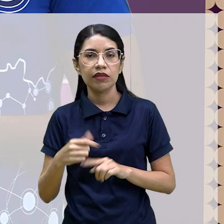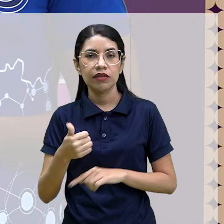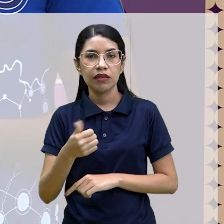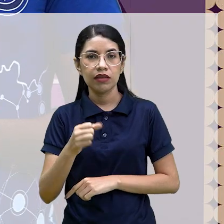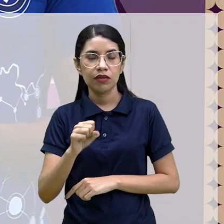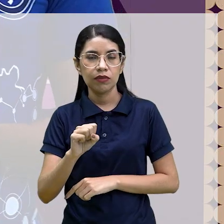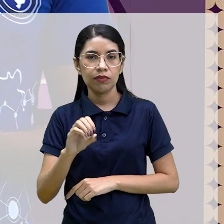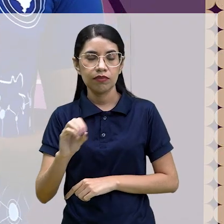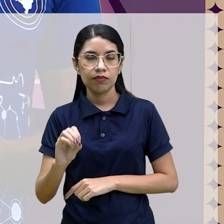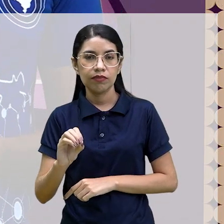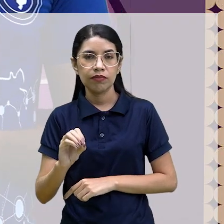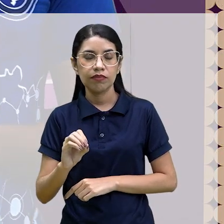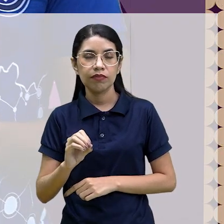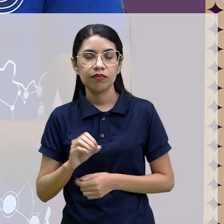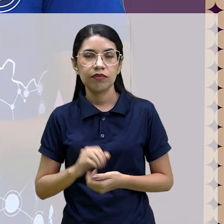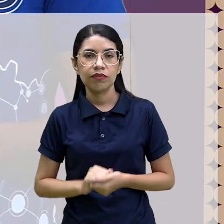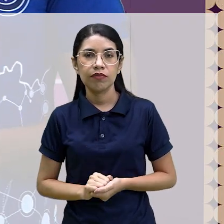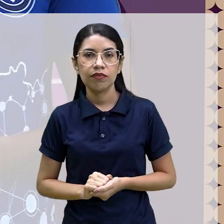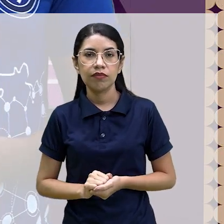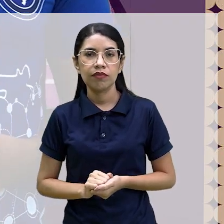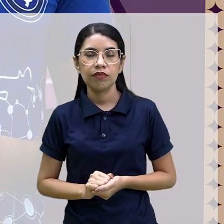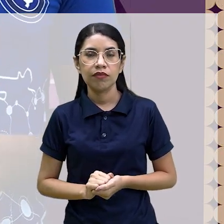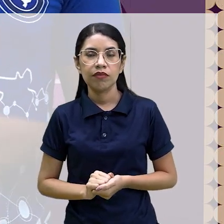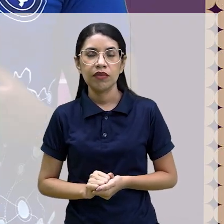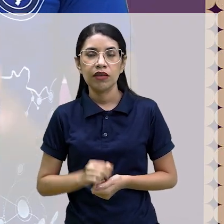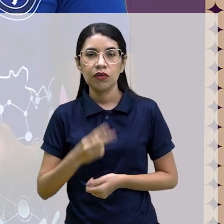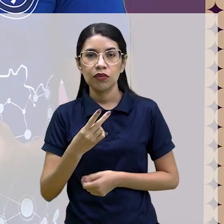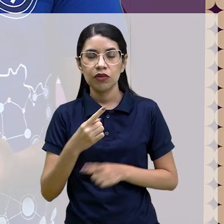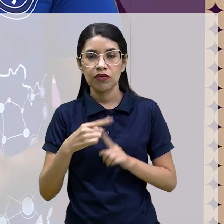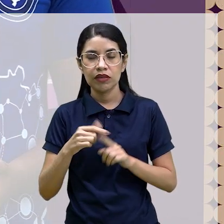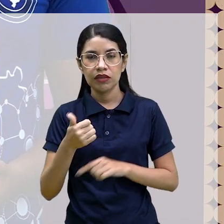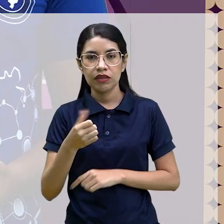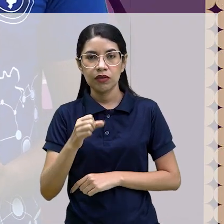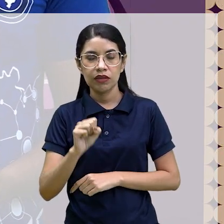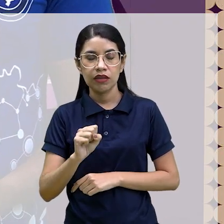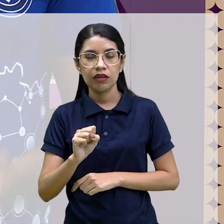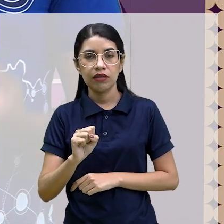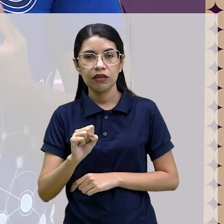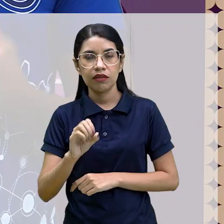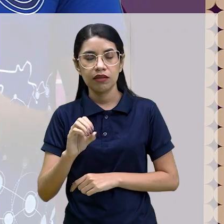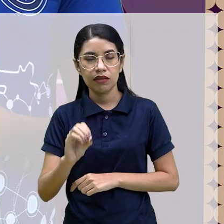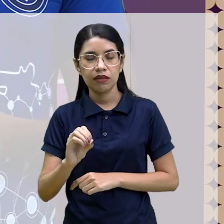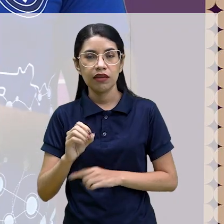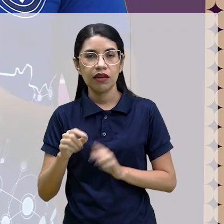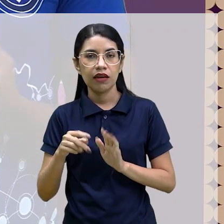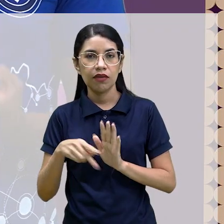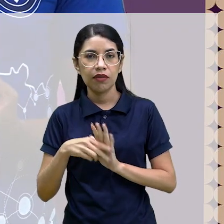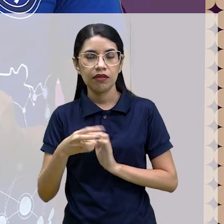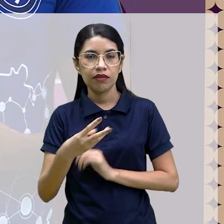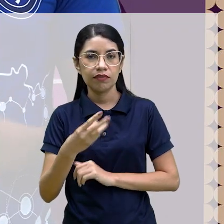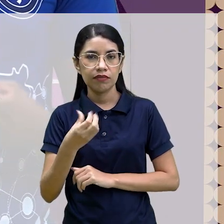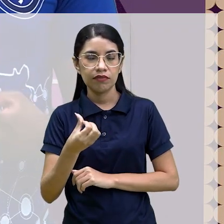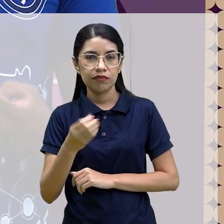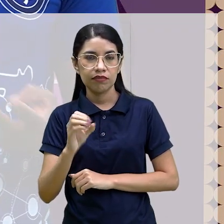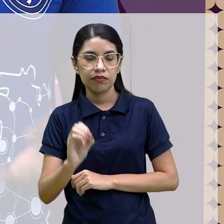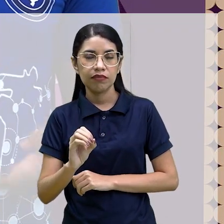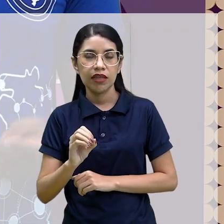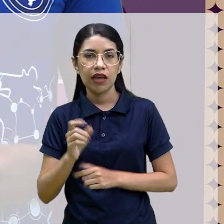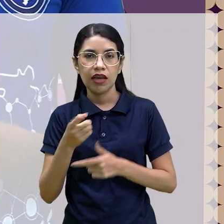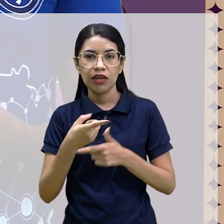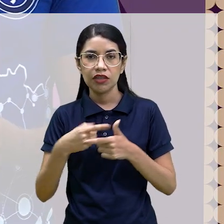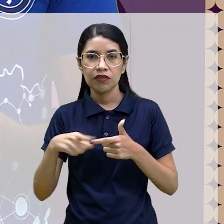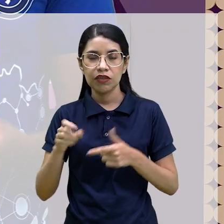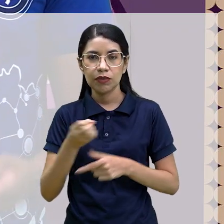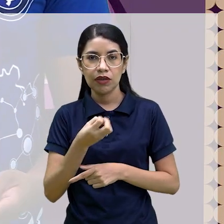Vezes 180, que é 2 vezes 180, 360. Dividindo pelo número de lados, nesse caso